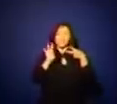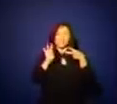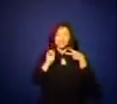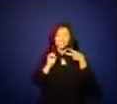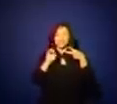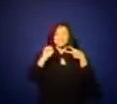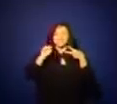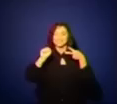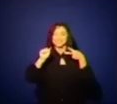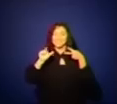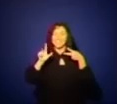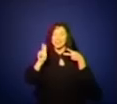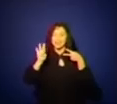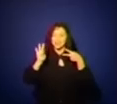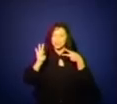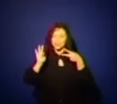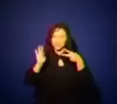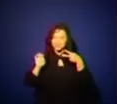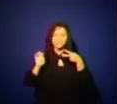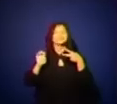Roberto por favor prazer